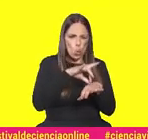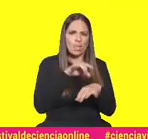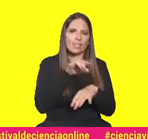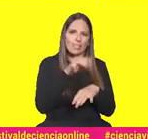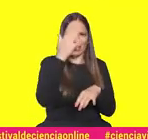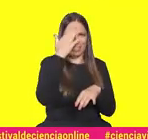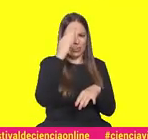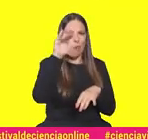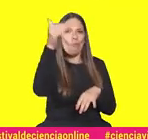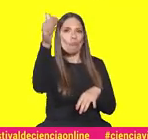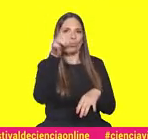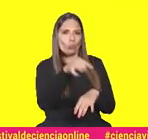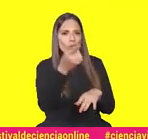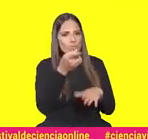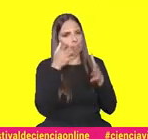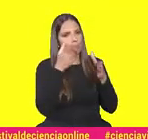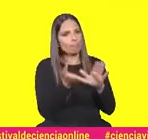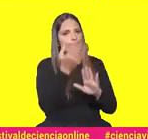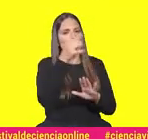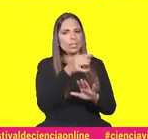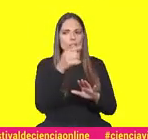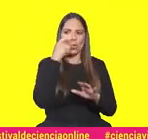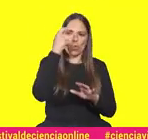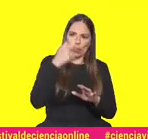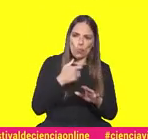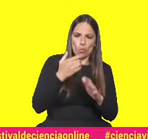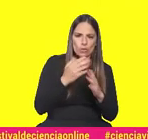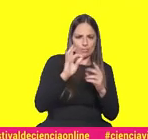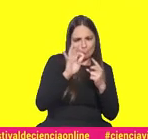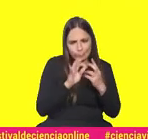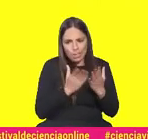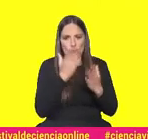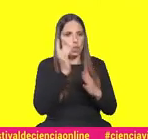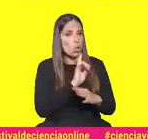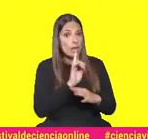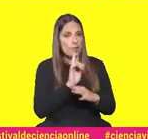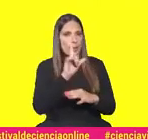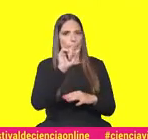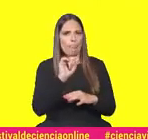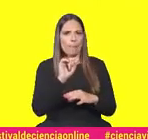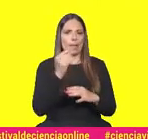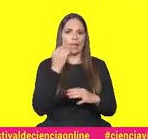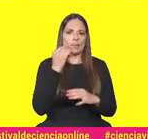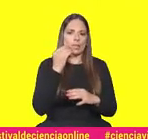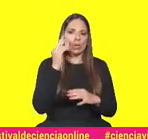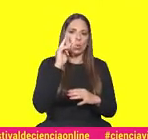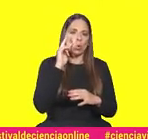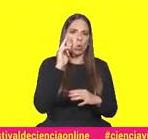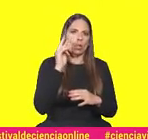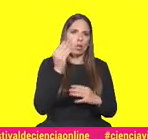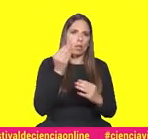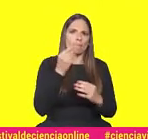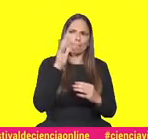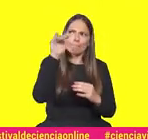bocado o futuro que temos que aplicar mais. Não aquela anatomia só descritiva, mas uma anatomia mais que se possa